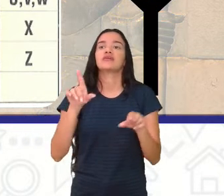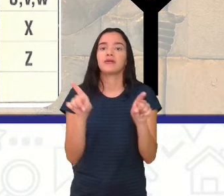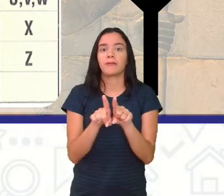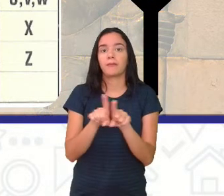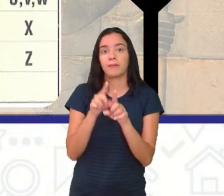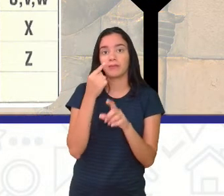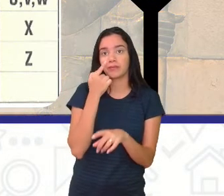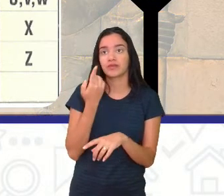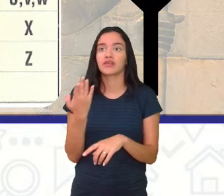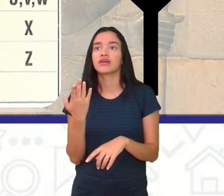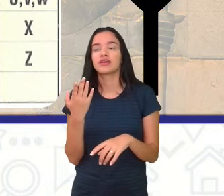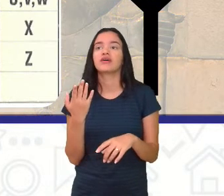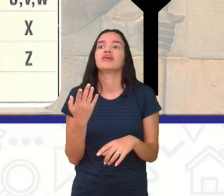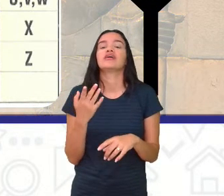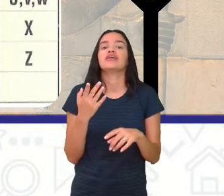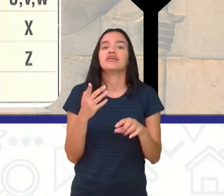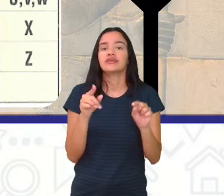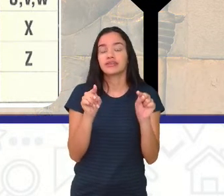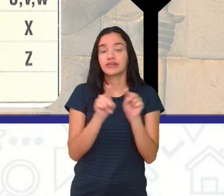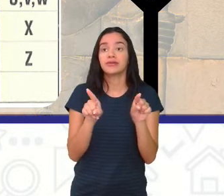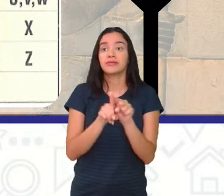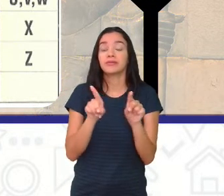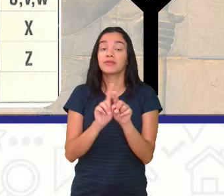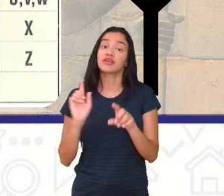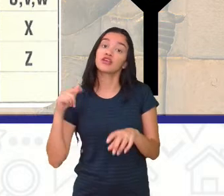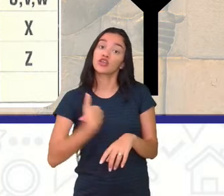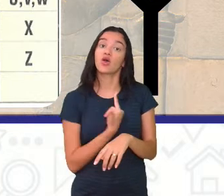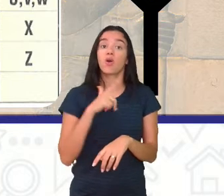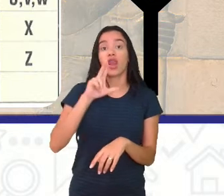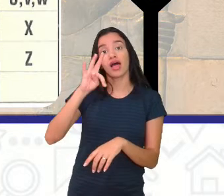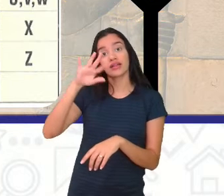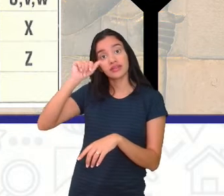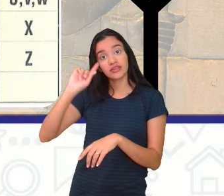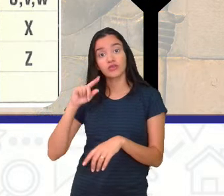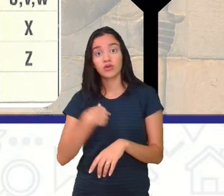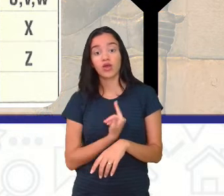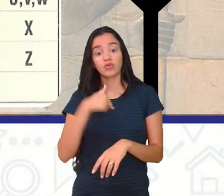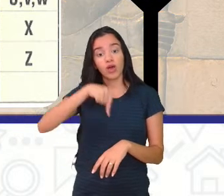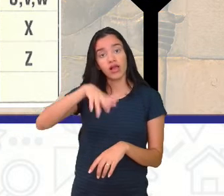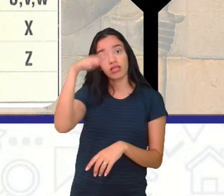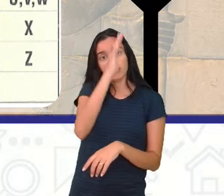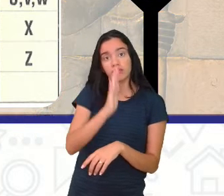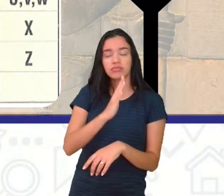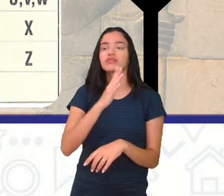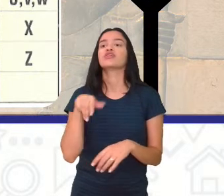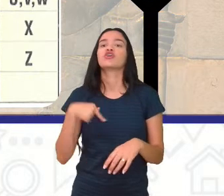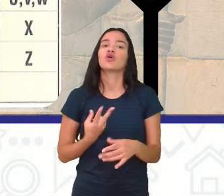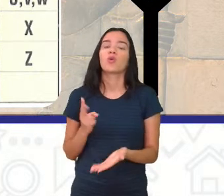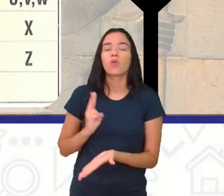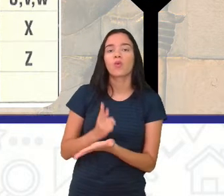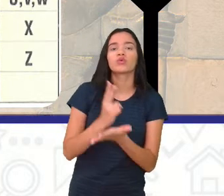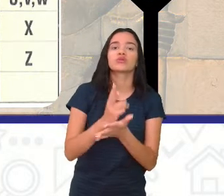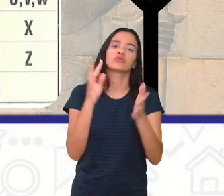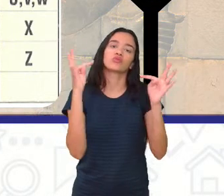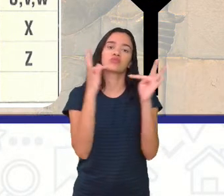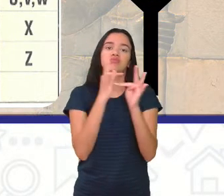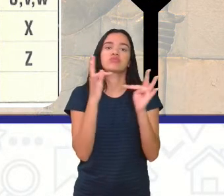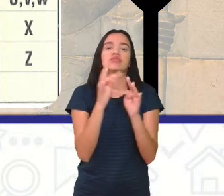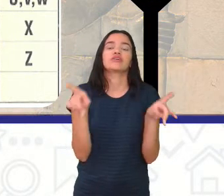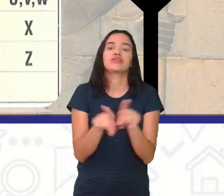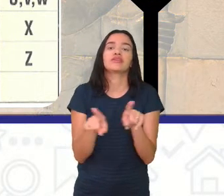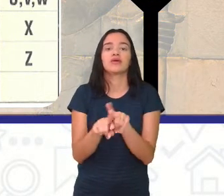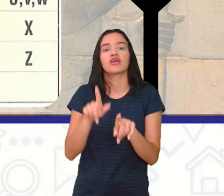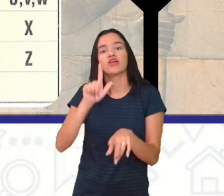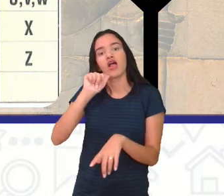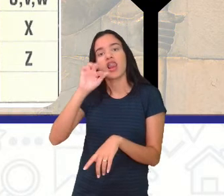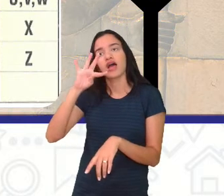coluna, o alfabeto latino, né, que é o nosso. Aí aqui, ó, continua, ó, fenício e o alfabeto latino,